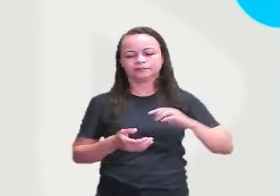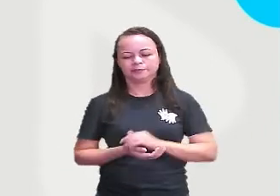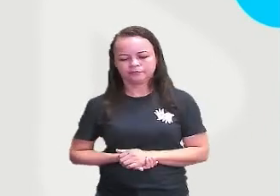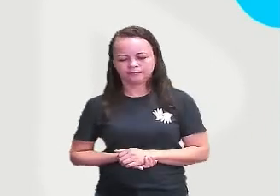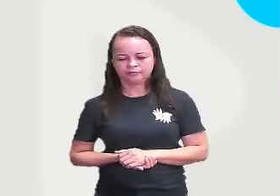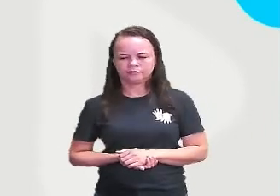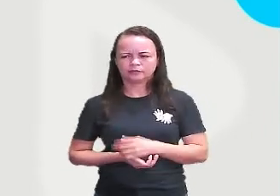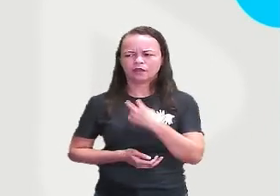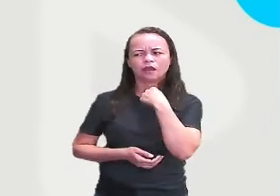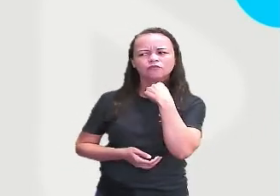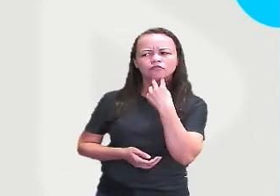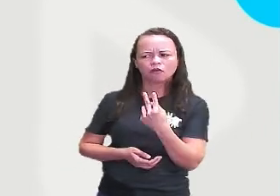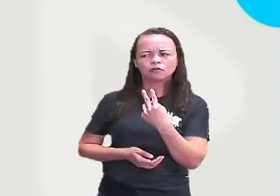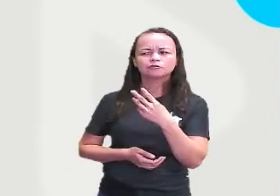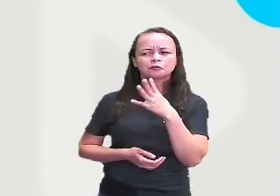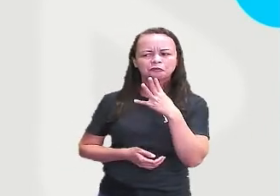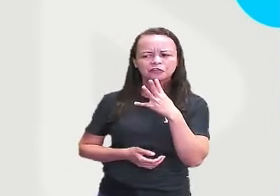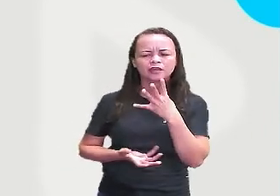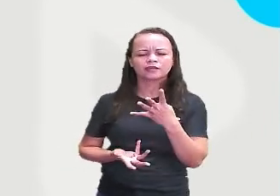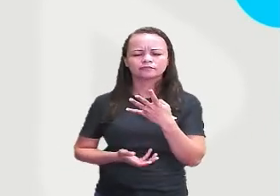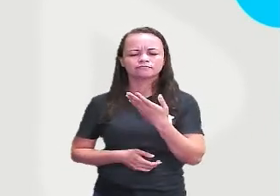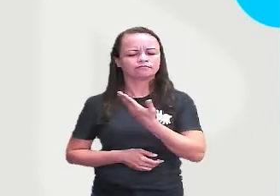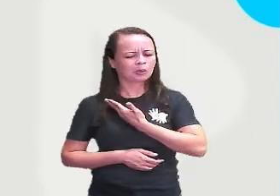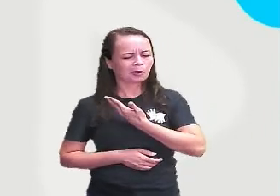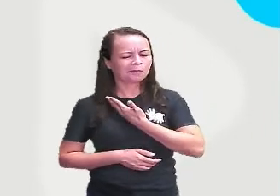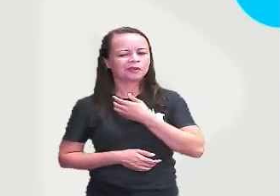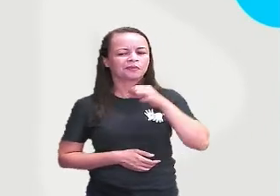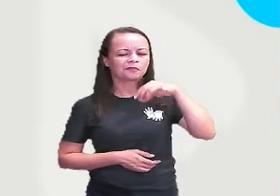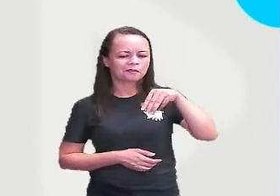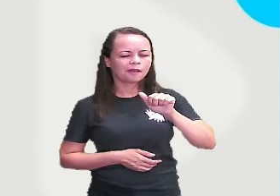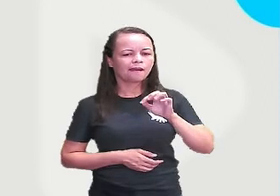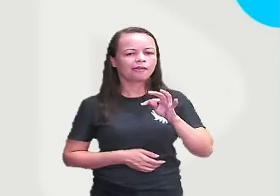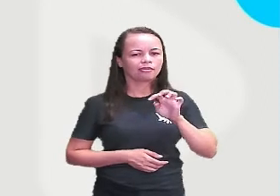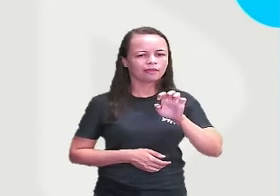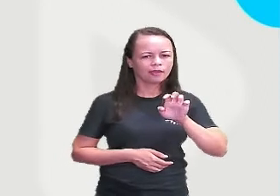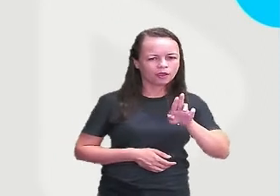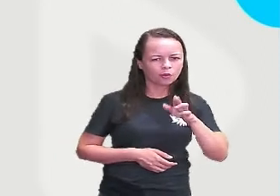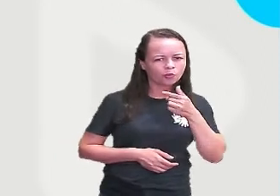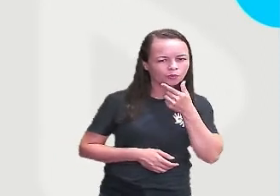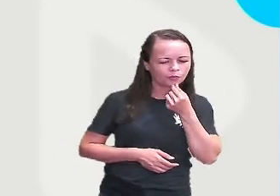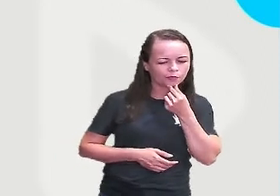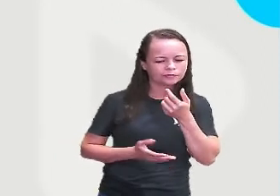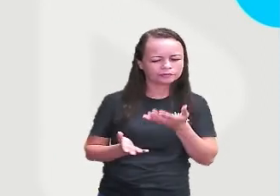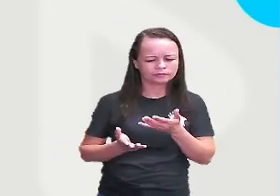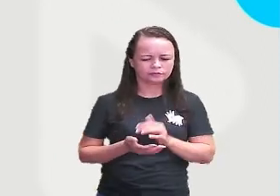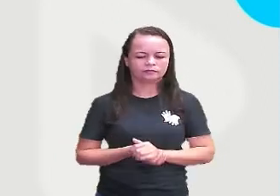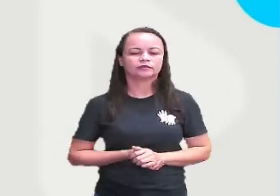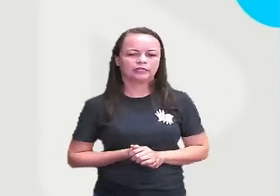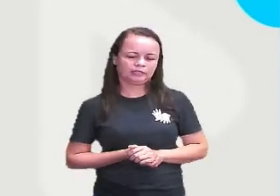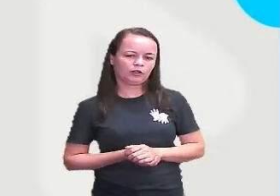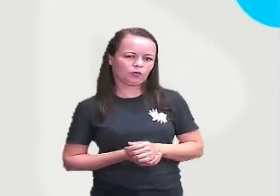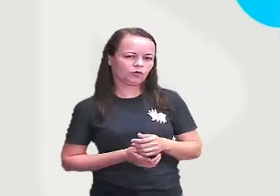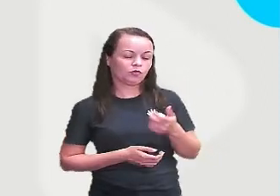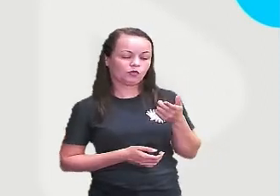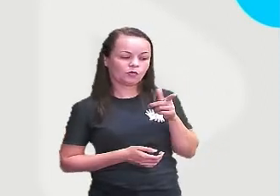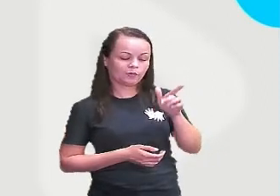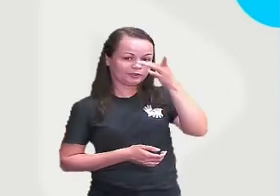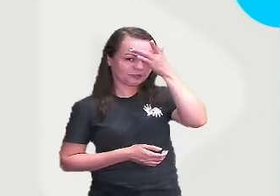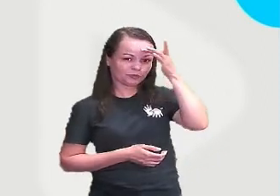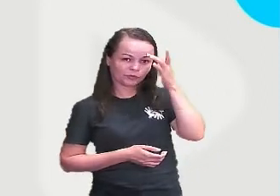essa voz, é do meu amigo Mateus, tá certo? Ele está reconhecendo a voz